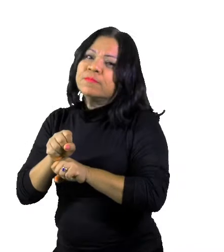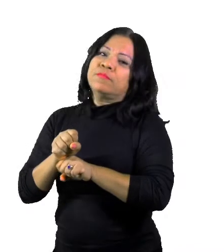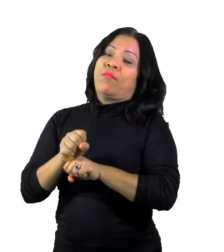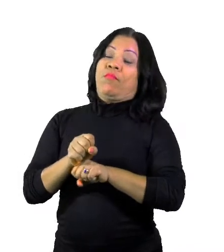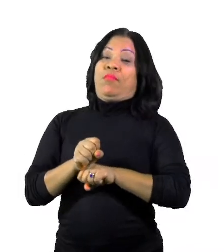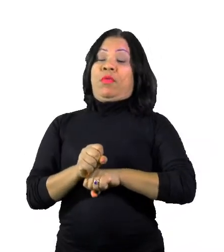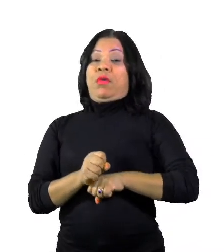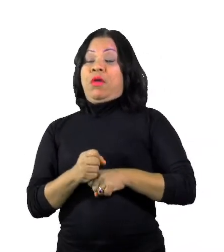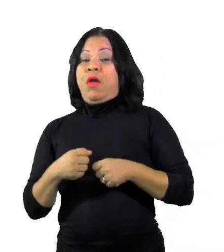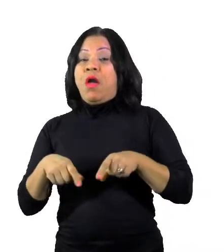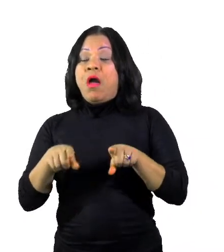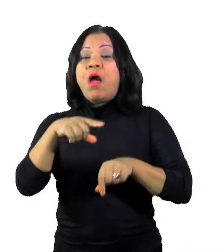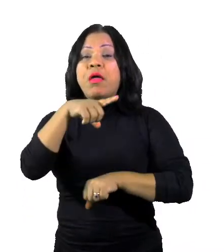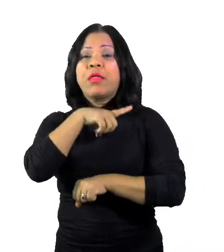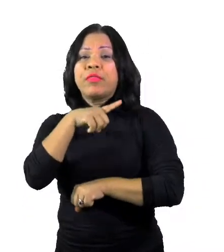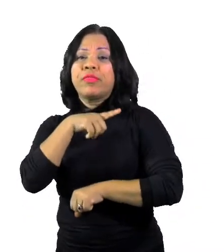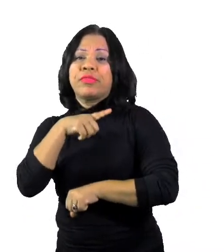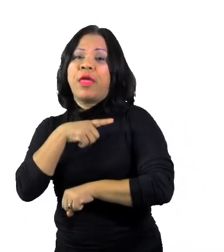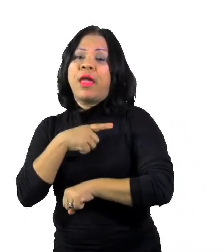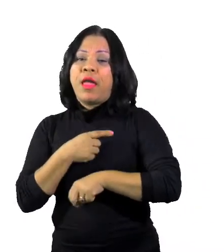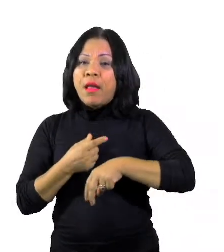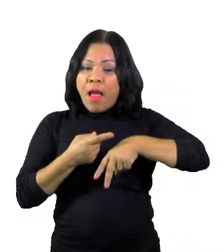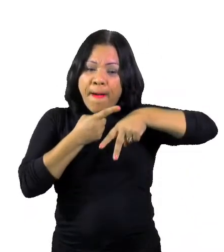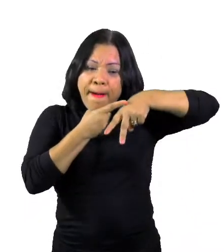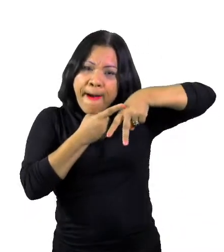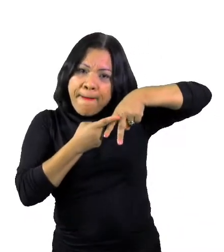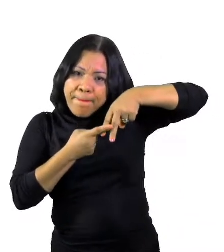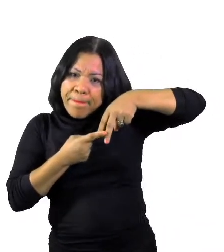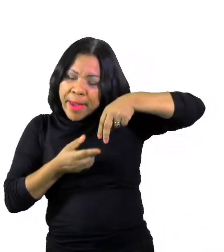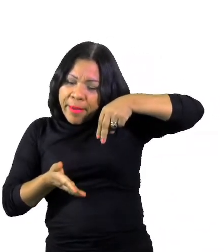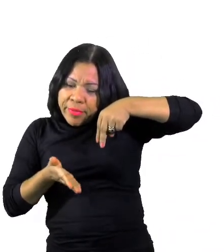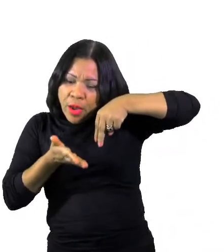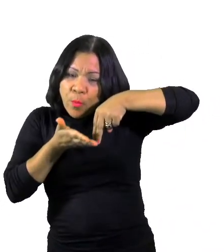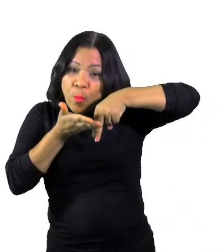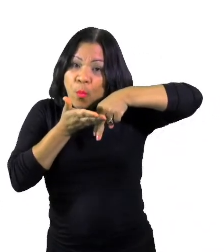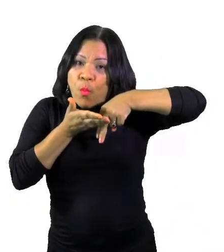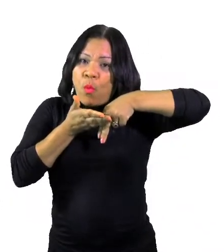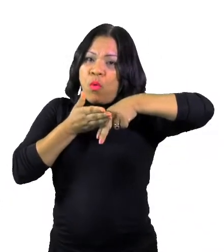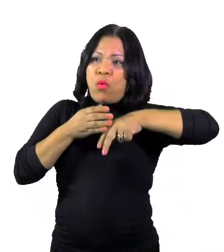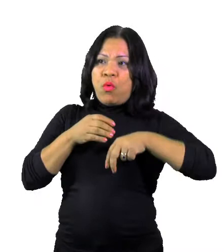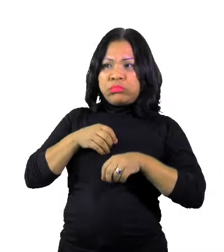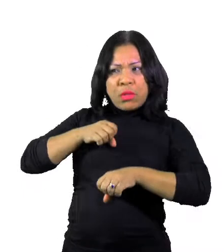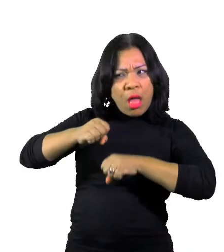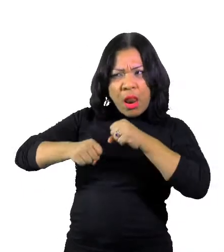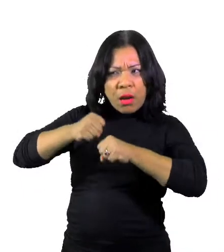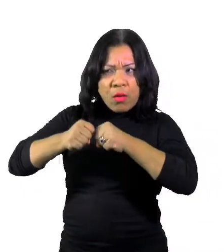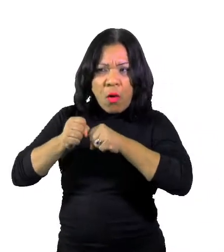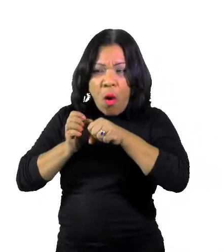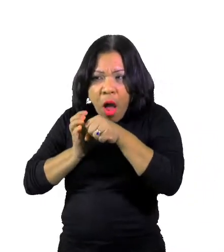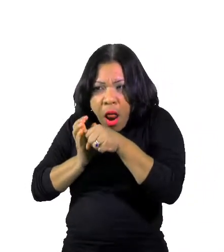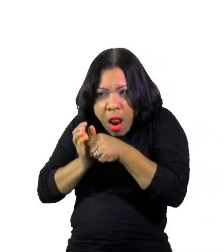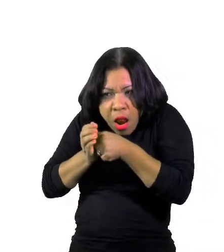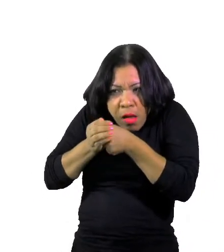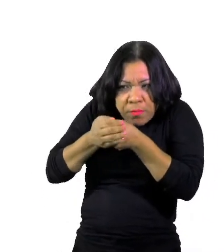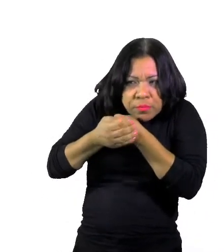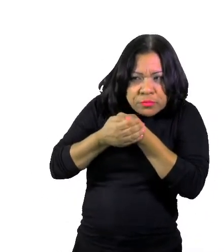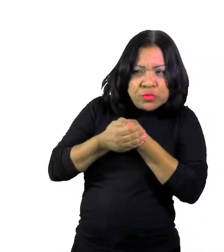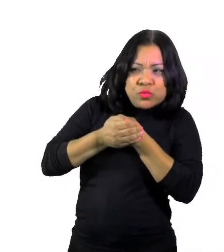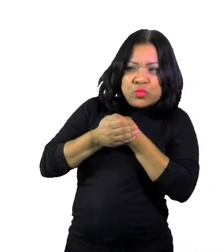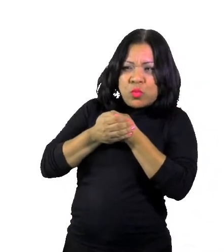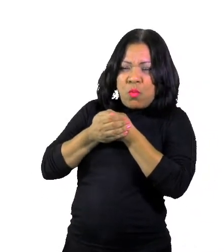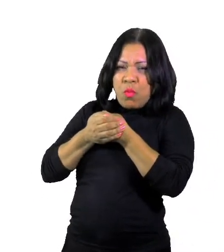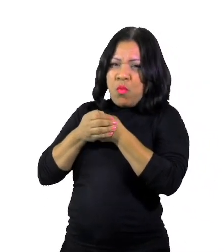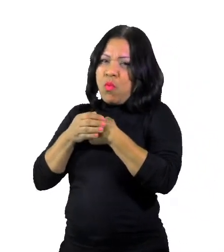pernas curtas, ela não corre. Esconde-se, segue a presa sem ser